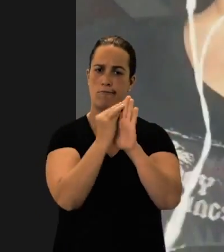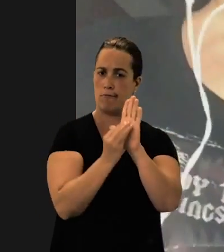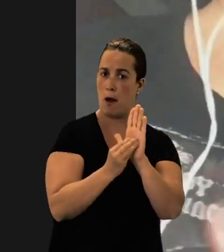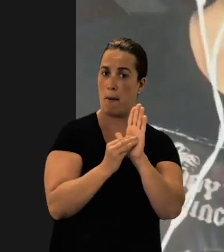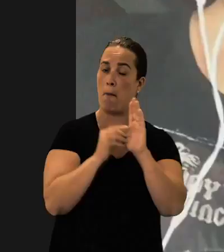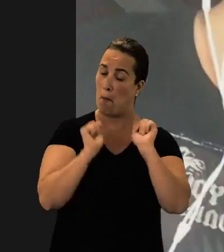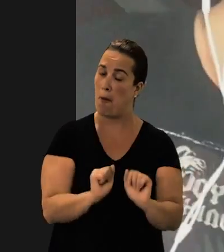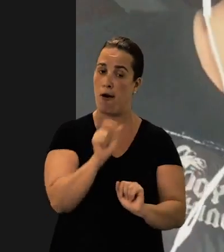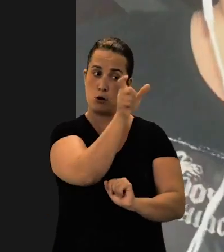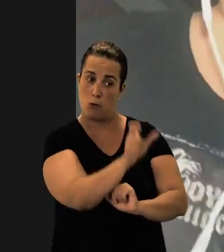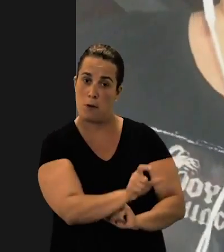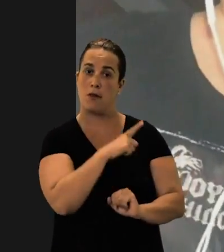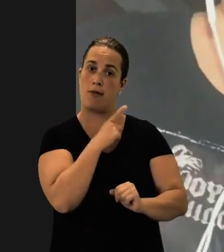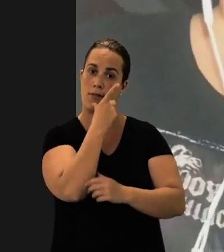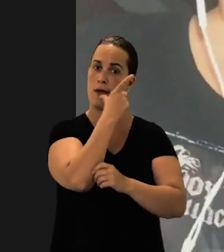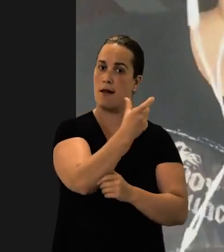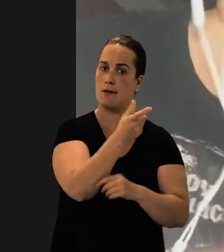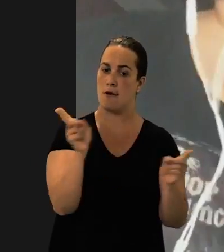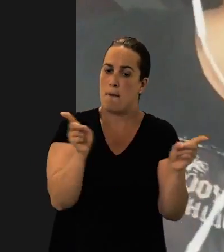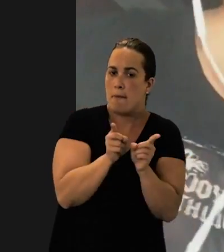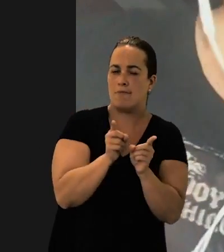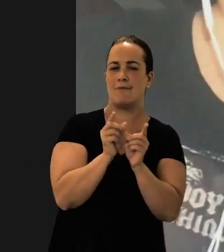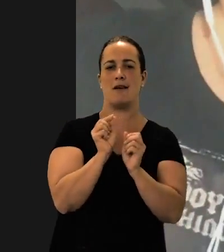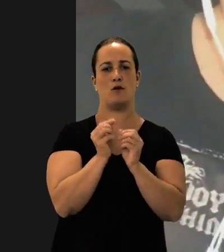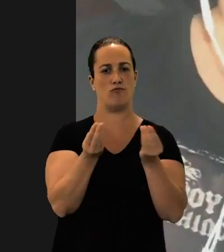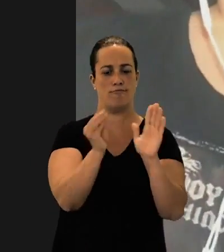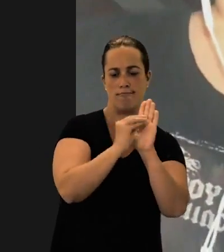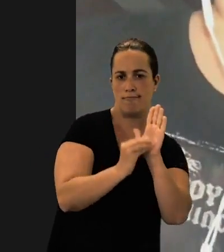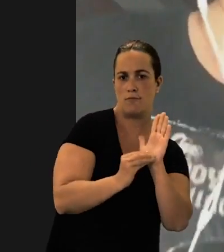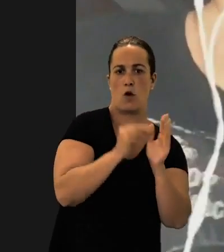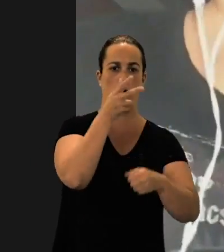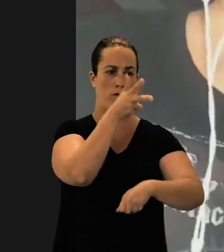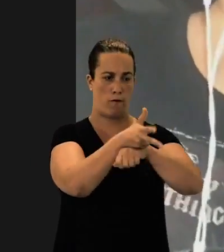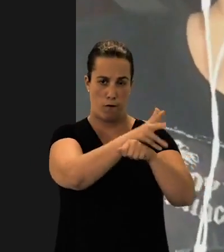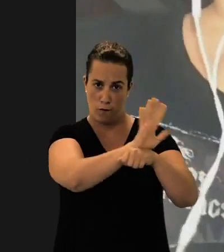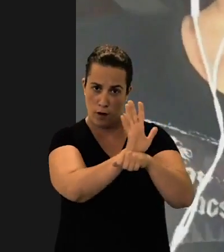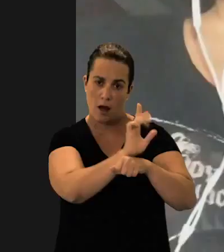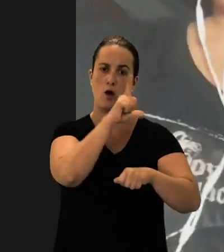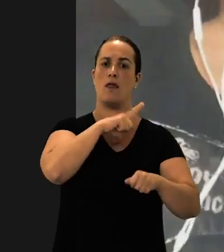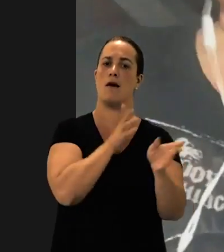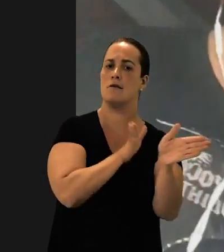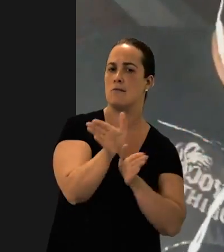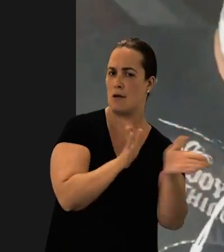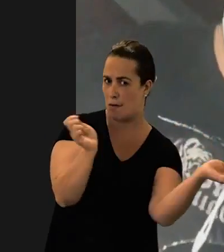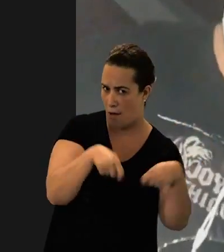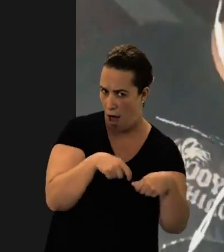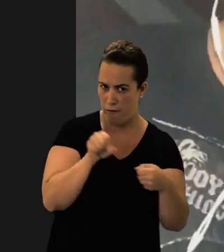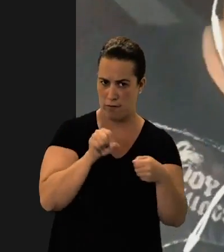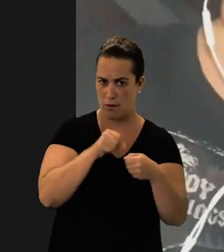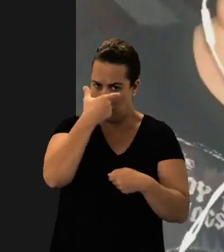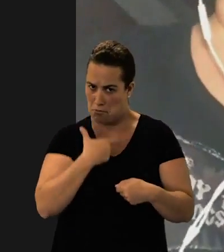e de repente essa pessoa tem até interesse em produzir um pequeno conteúdo em vídeo que seja acessível. A pessoa tem como fazer algum